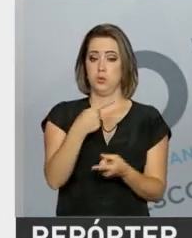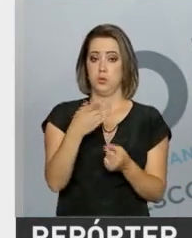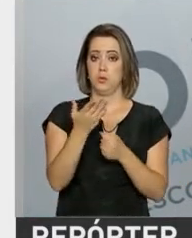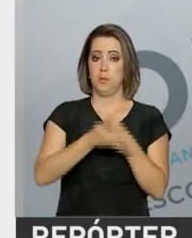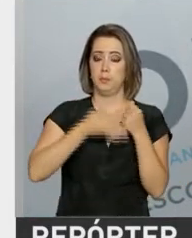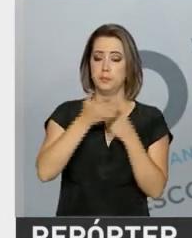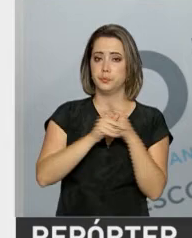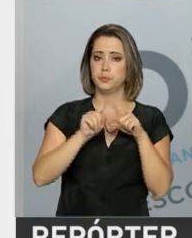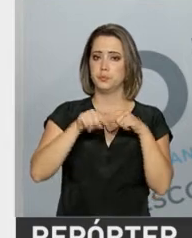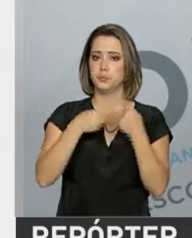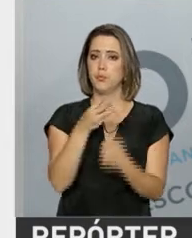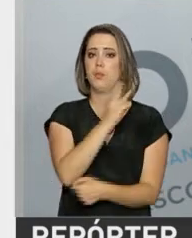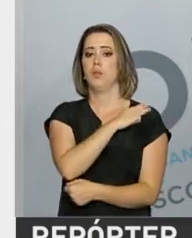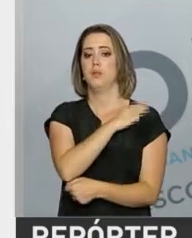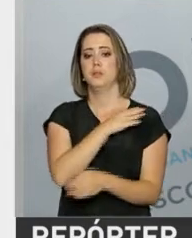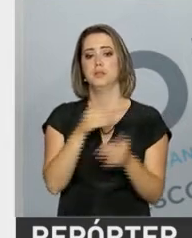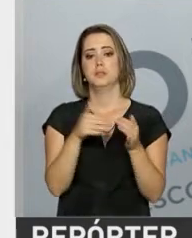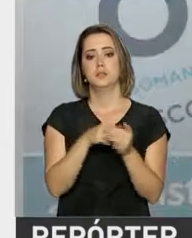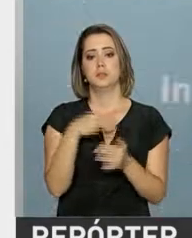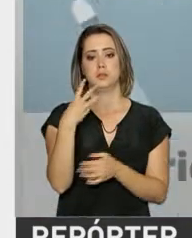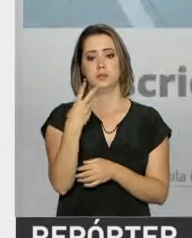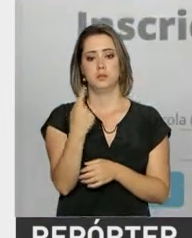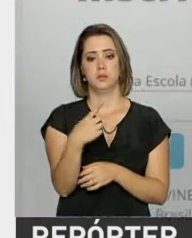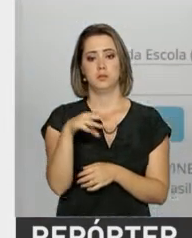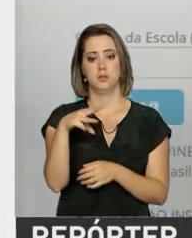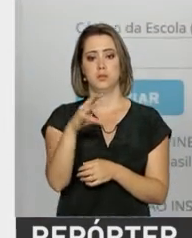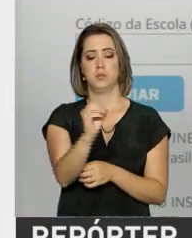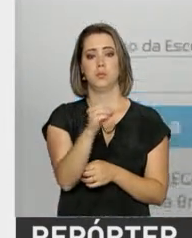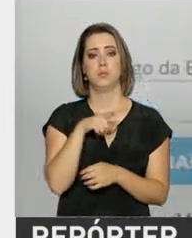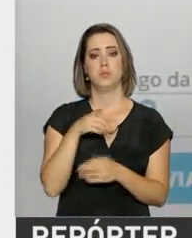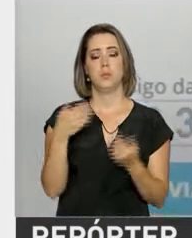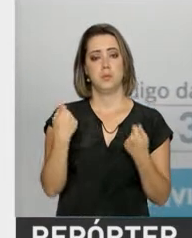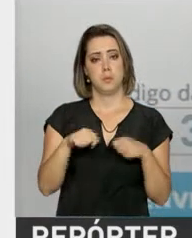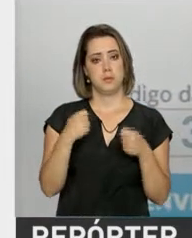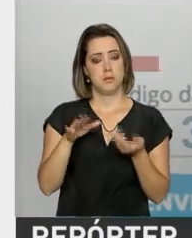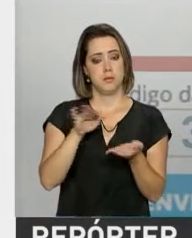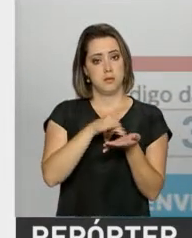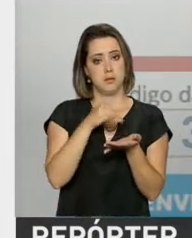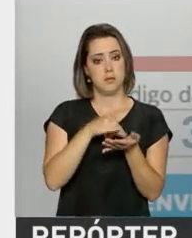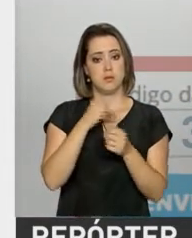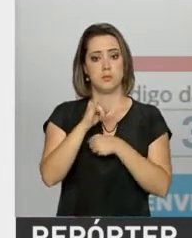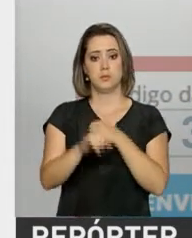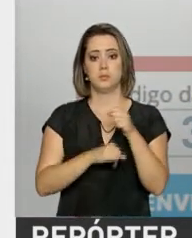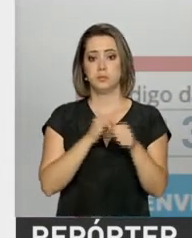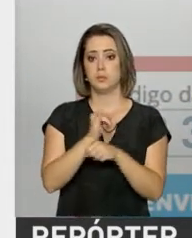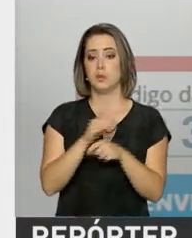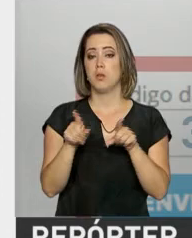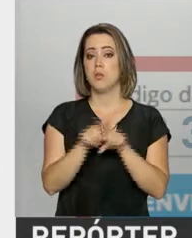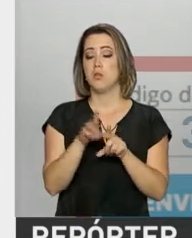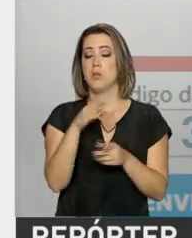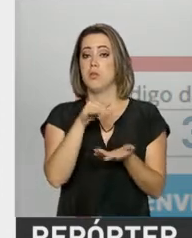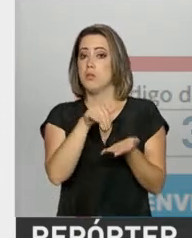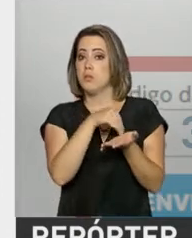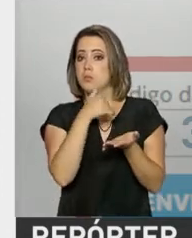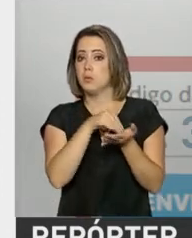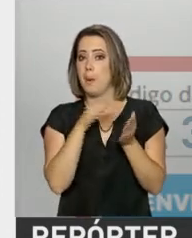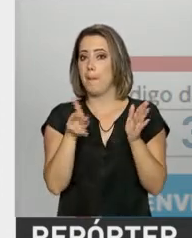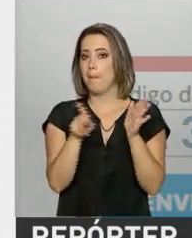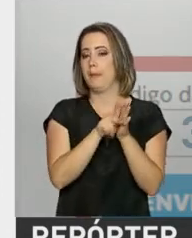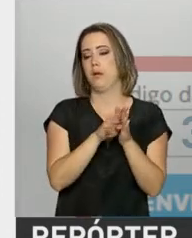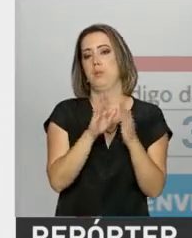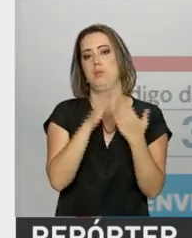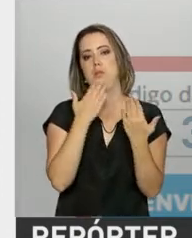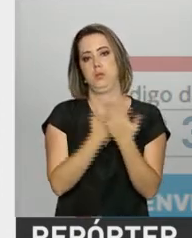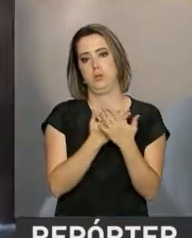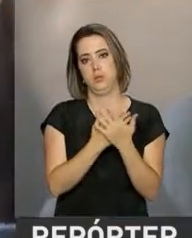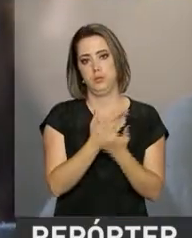abertas até o dia 31 de março e devem ser feitas exclusivamente pelas escolas na página da Olimpíada